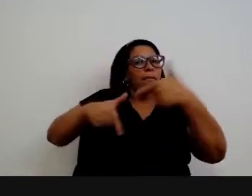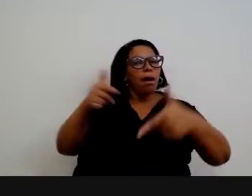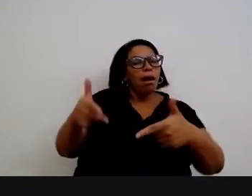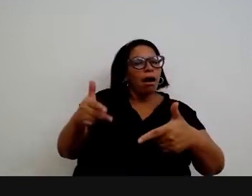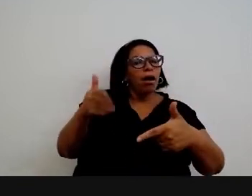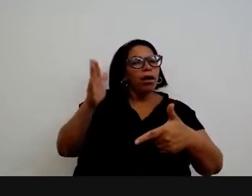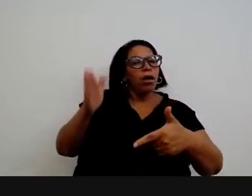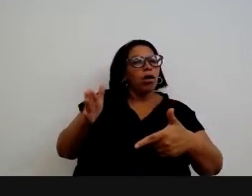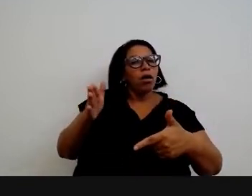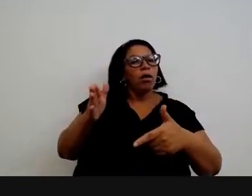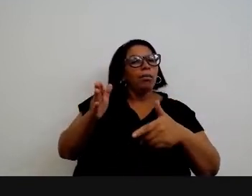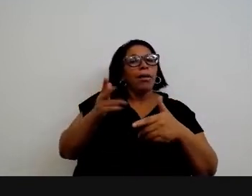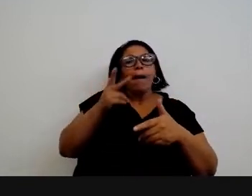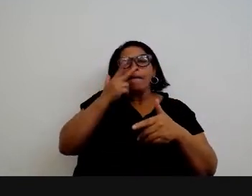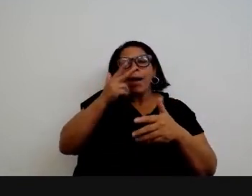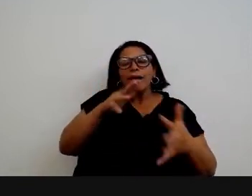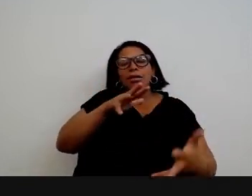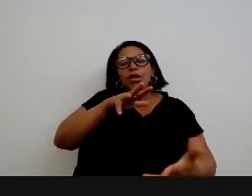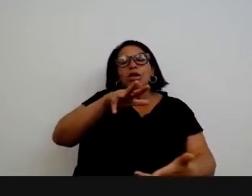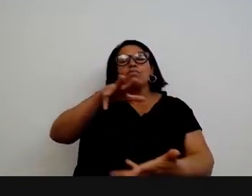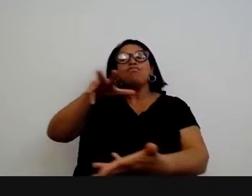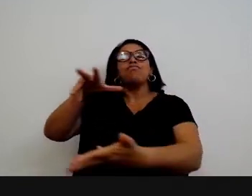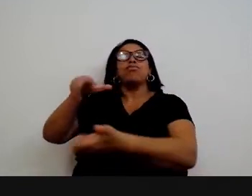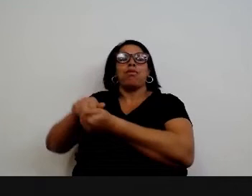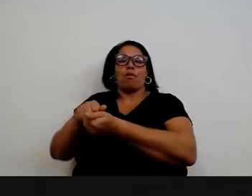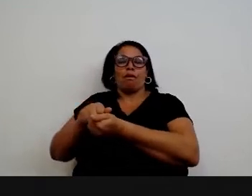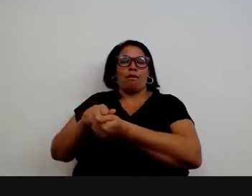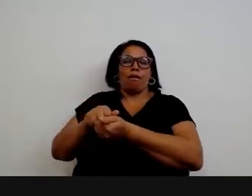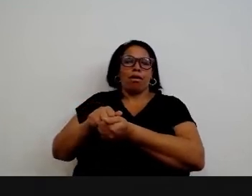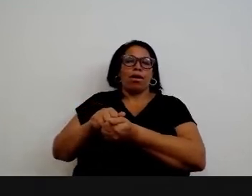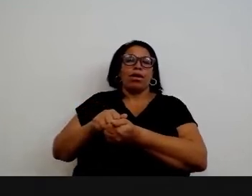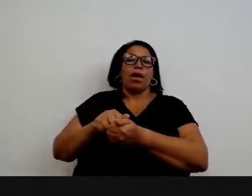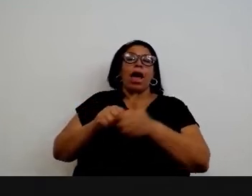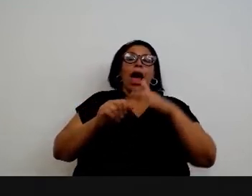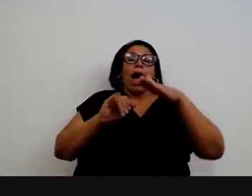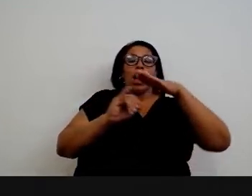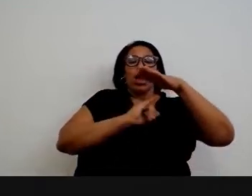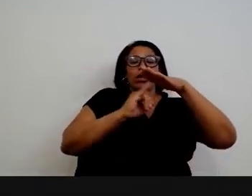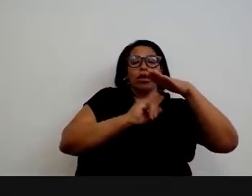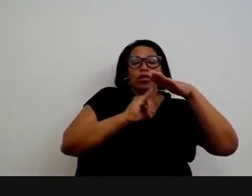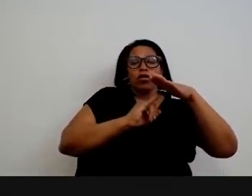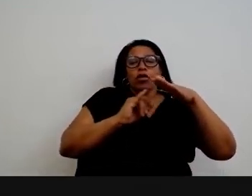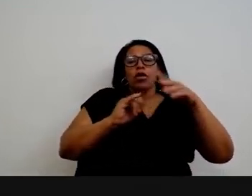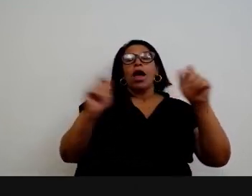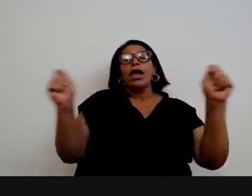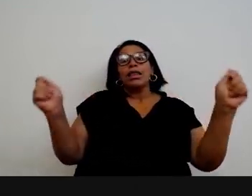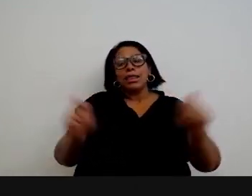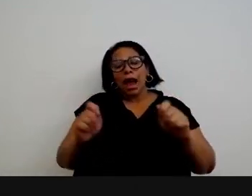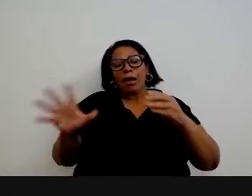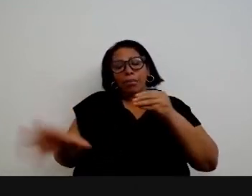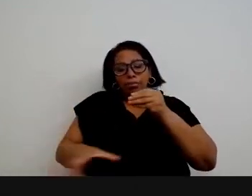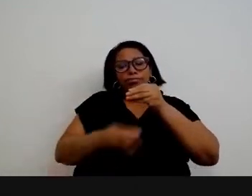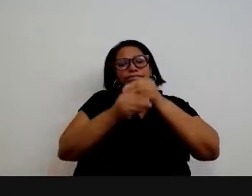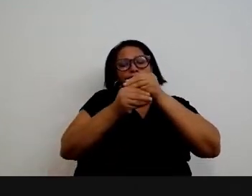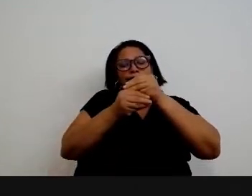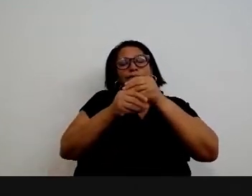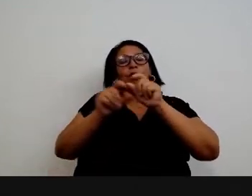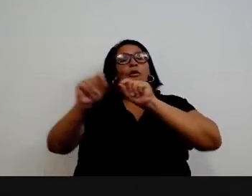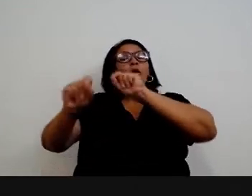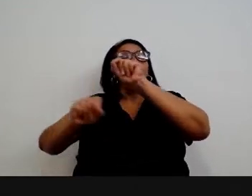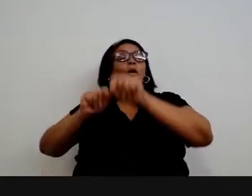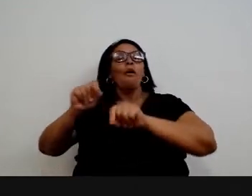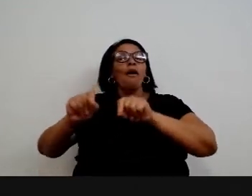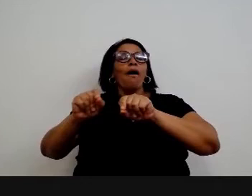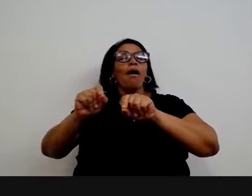concepção, ela trabalha com isso de uma maneira mais universal. E as várias instituições, elas podem dar a sua contribuição no que